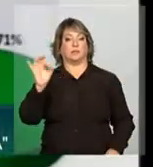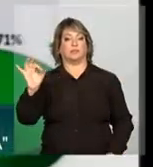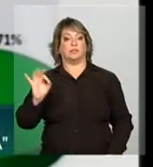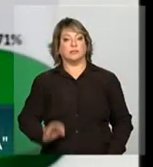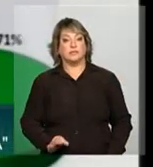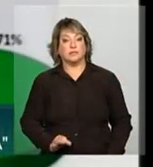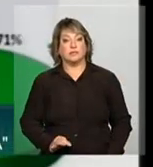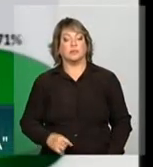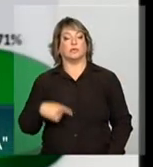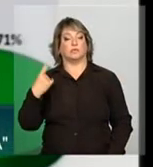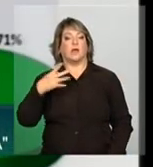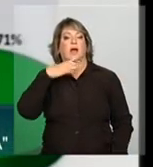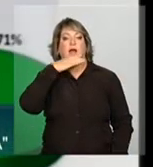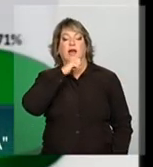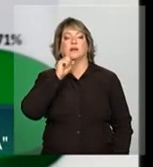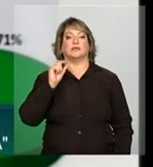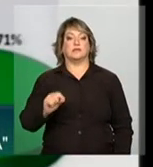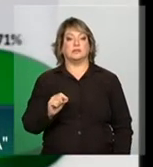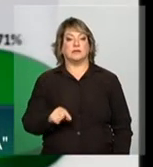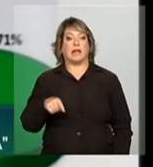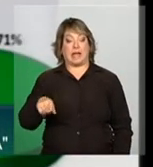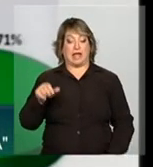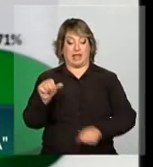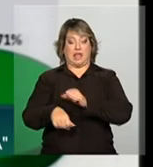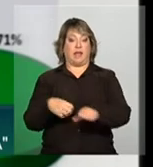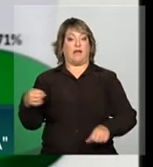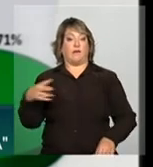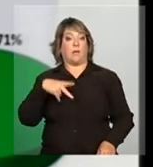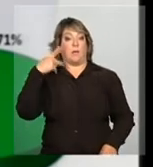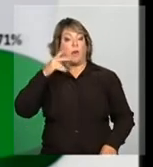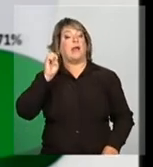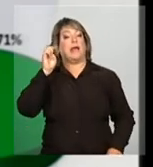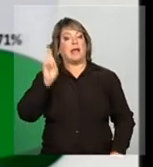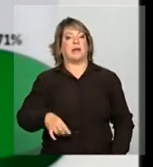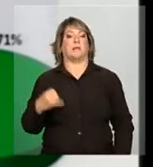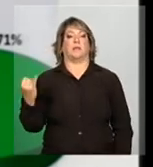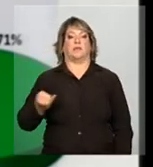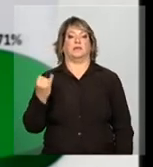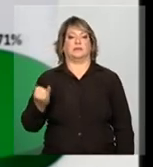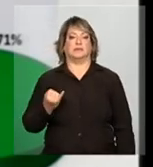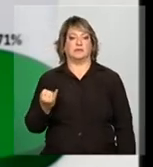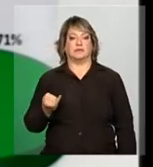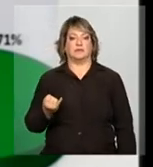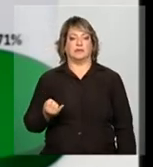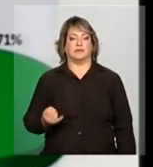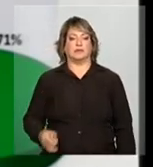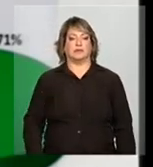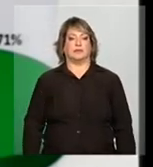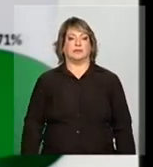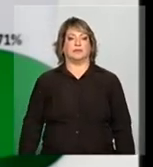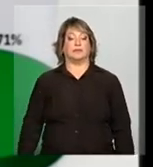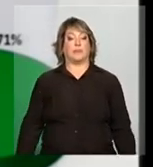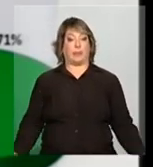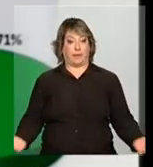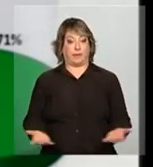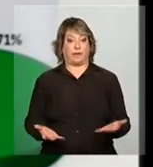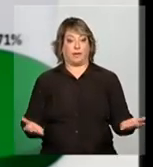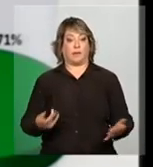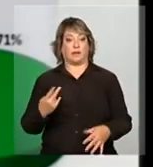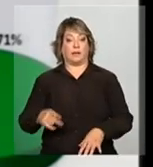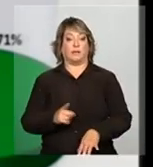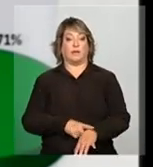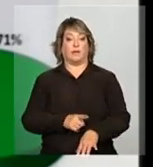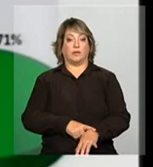71% consideram que a reforma política é importante. E, neste momento,